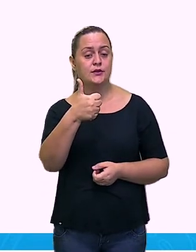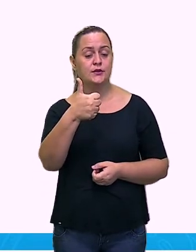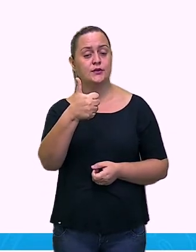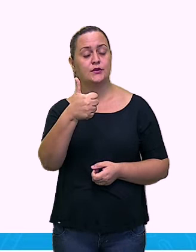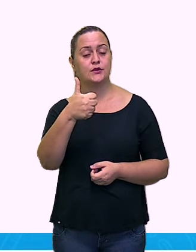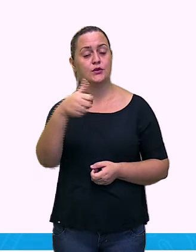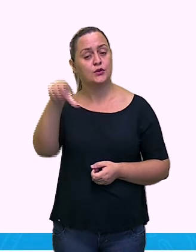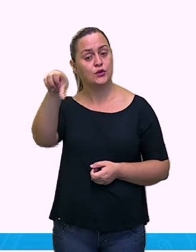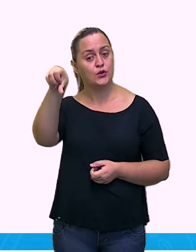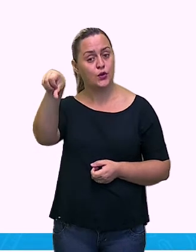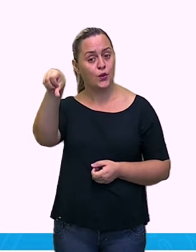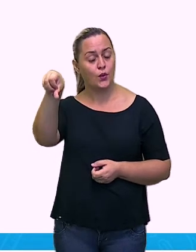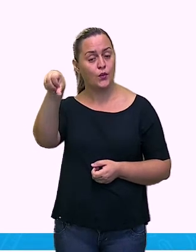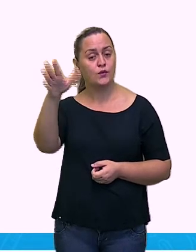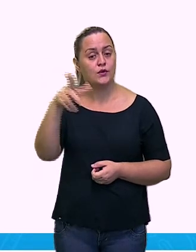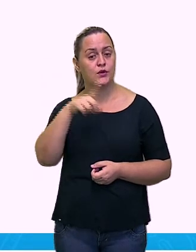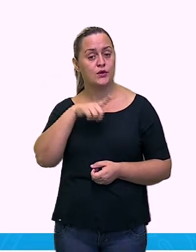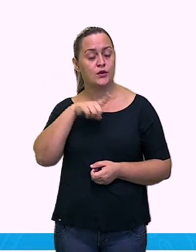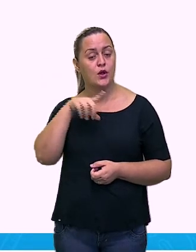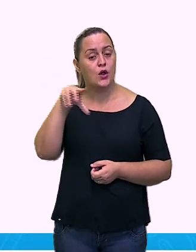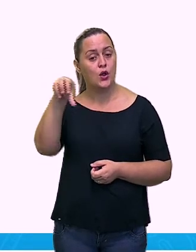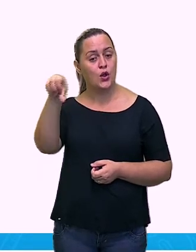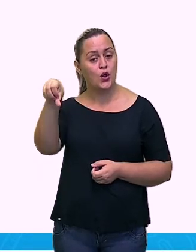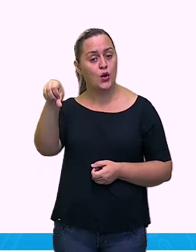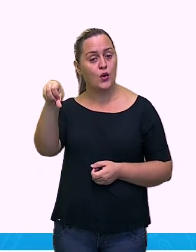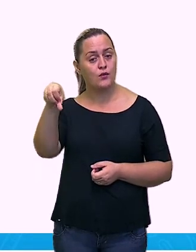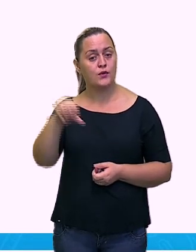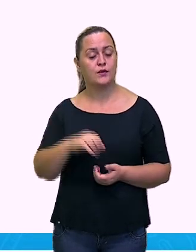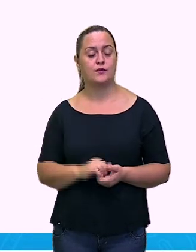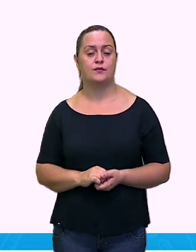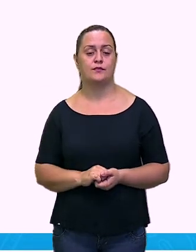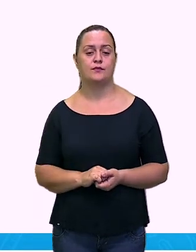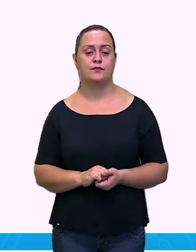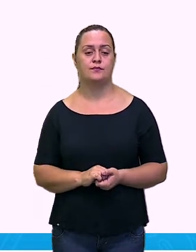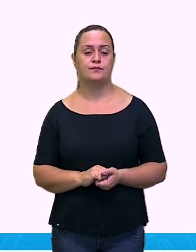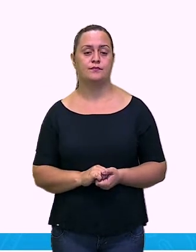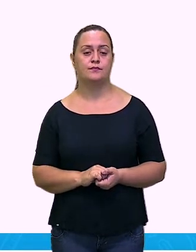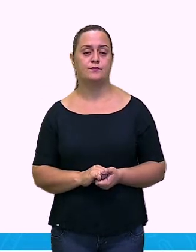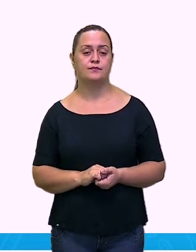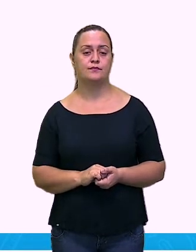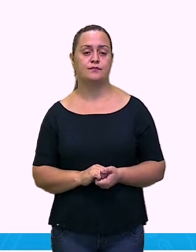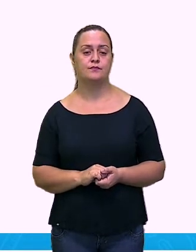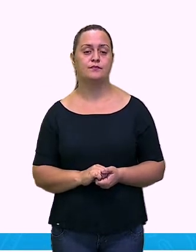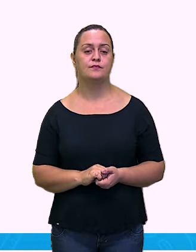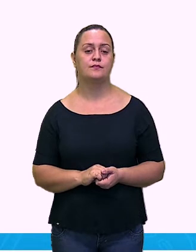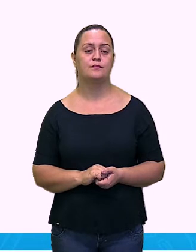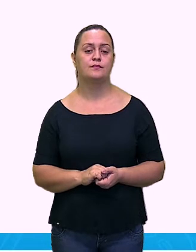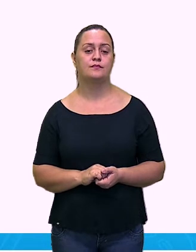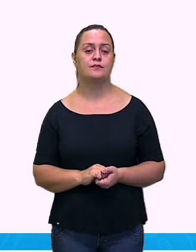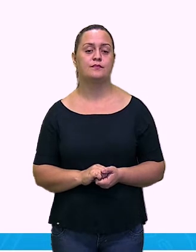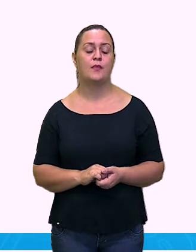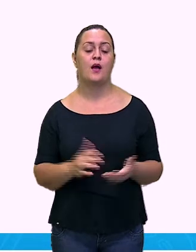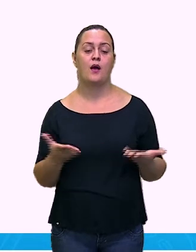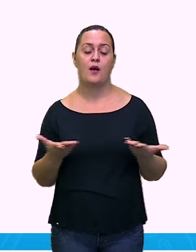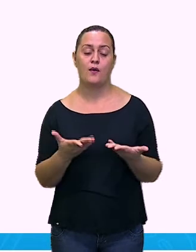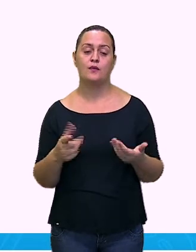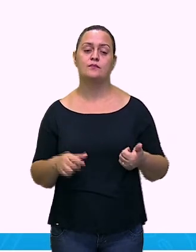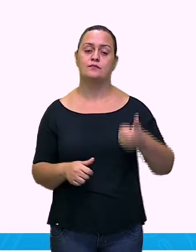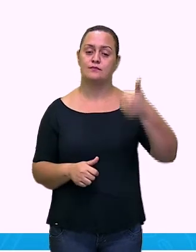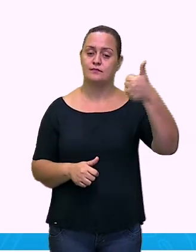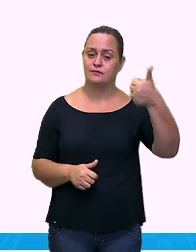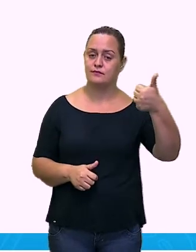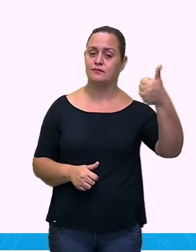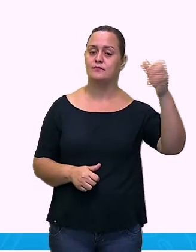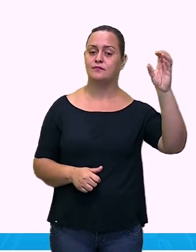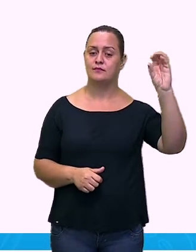123456789 Então vamos lá a esse eu vou jogar pra cá e esse aqui vem para o